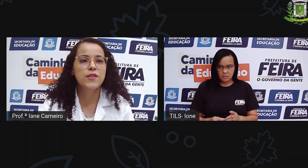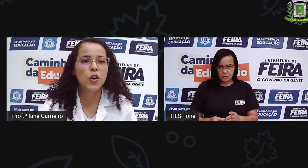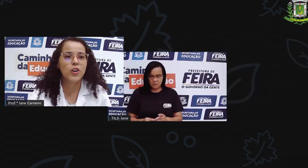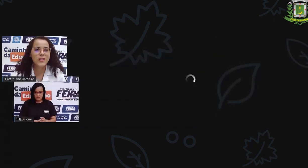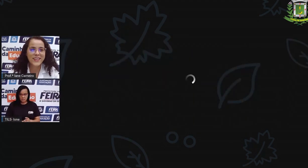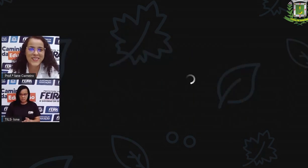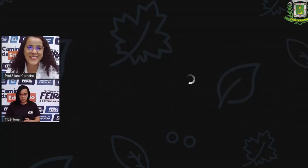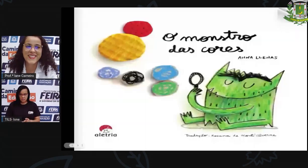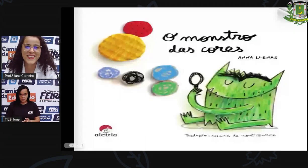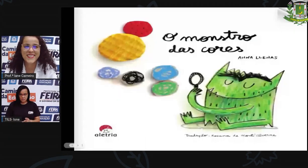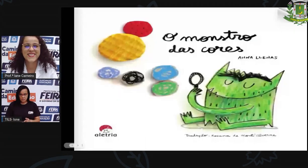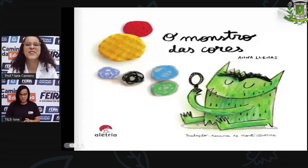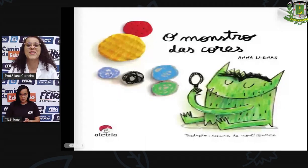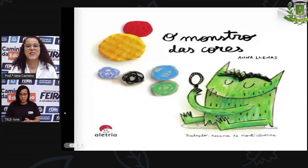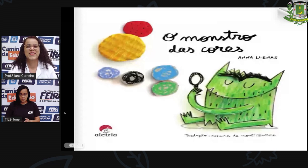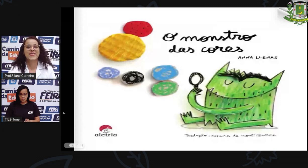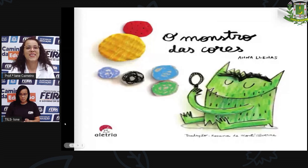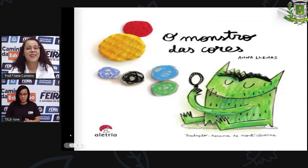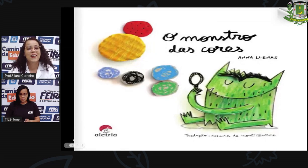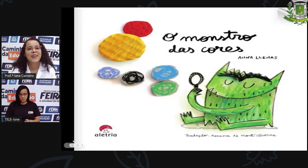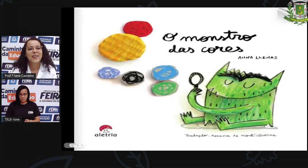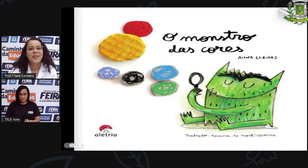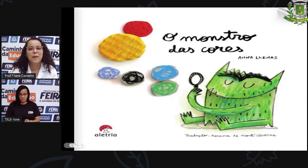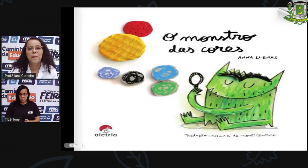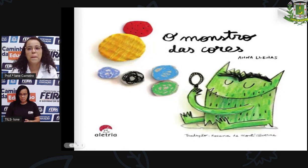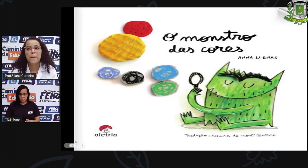Tu fez o corte, né, Joaquim?